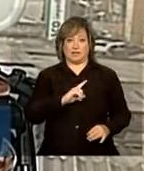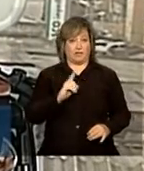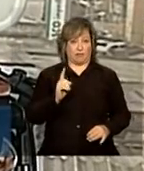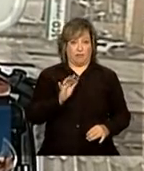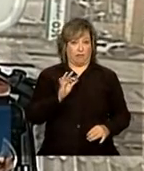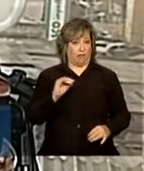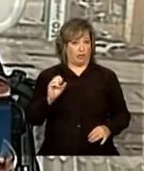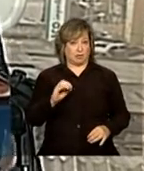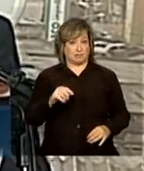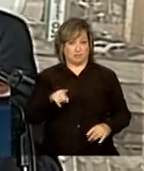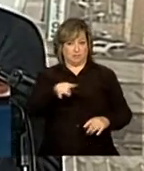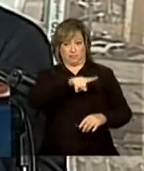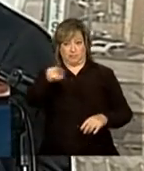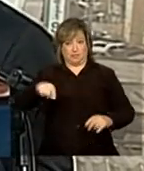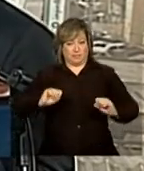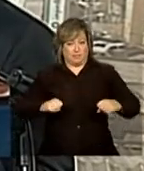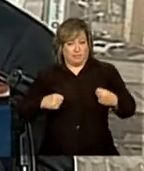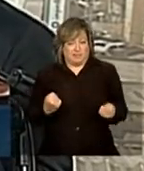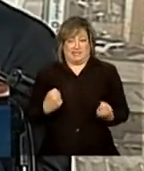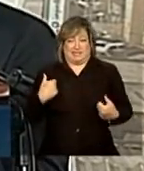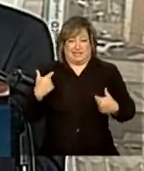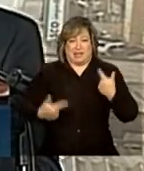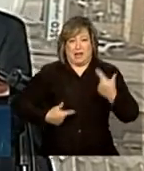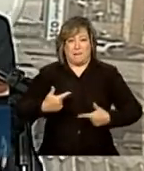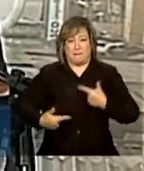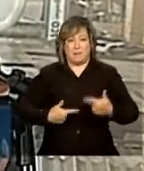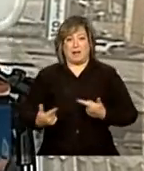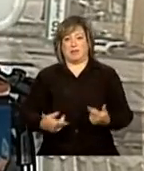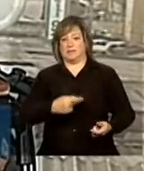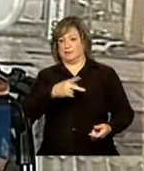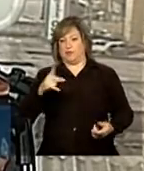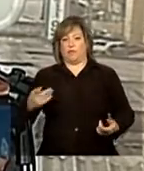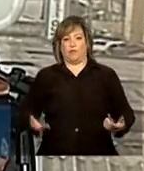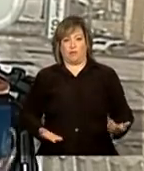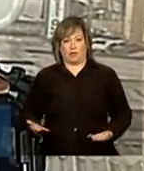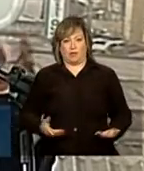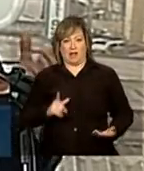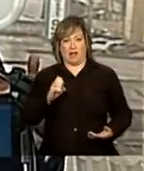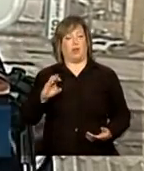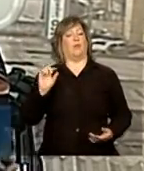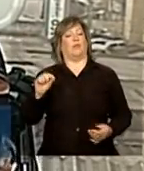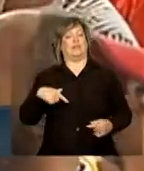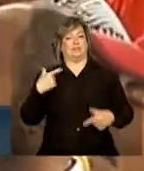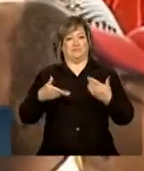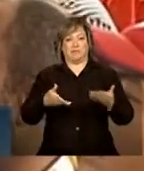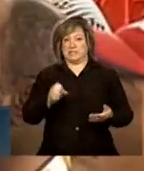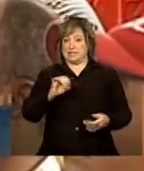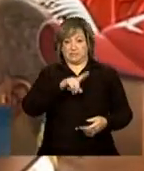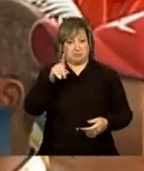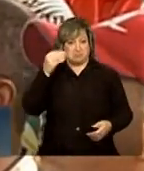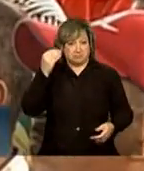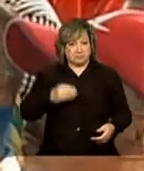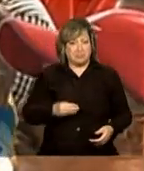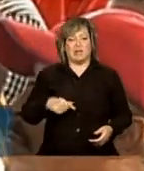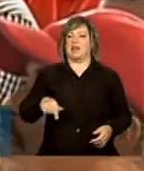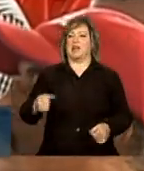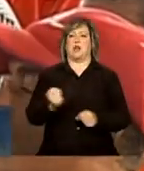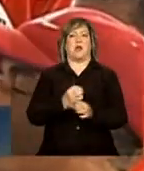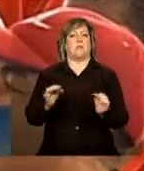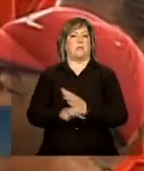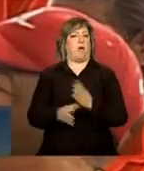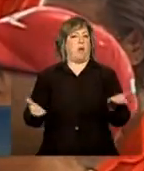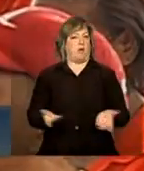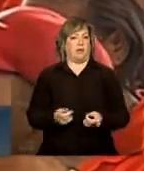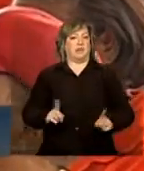um de vocês, a dedicação, Léo, dos seus funcionários, certamente hoje essa obra não estaria concluída. Por isso, a